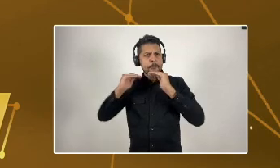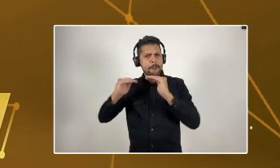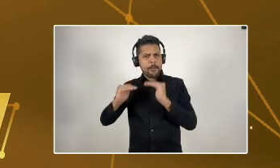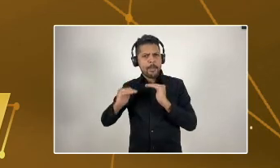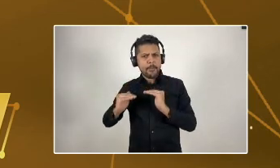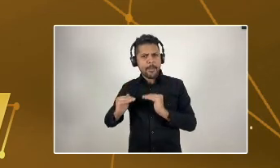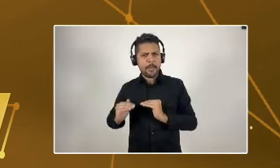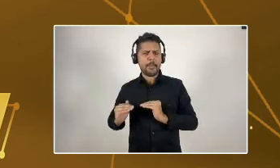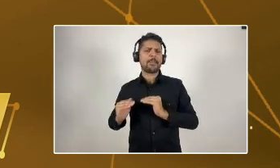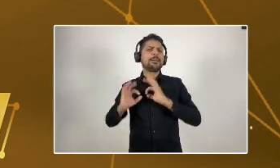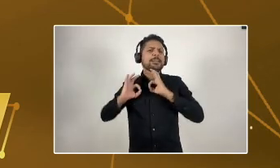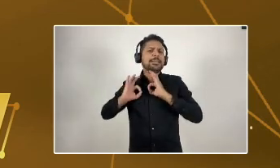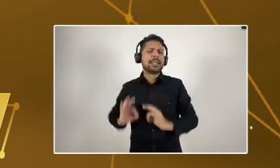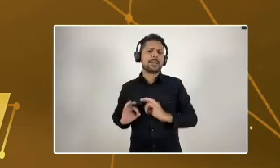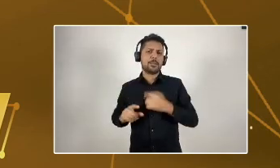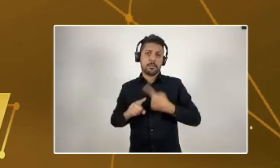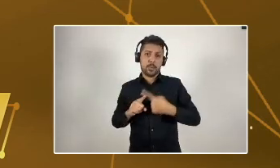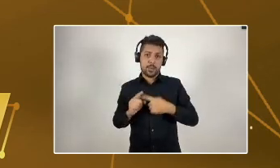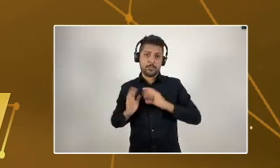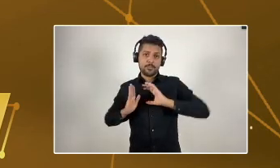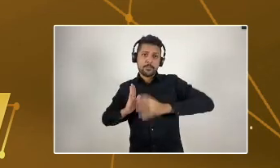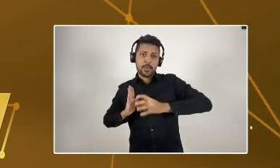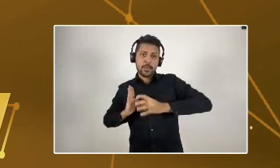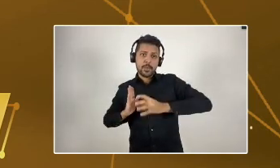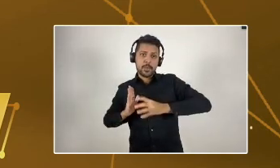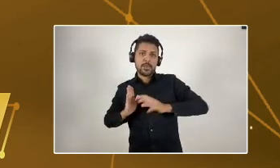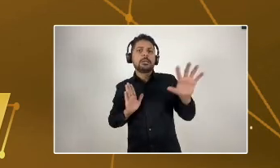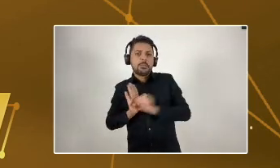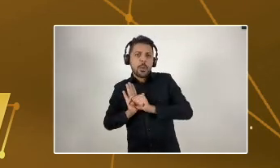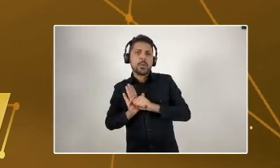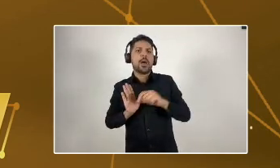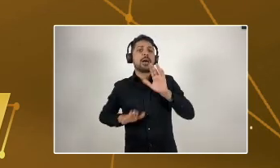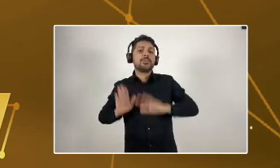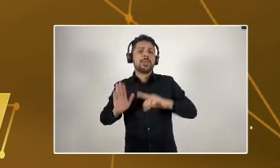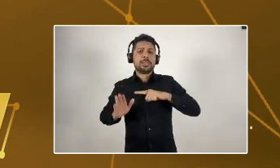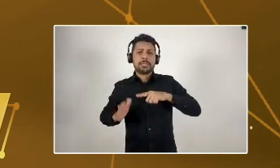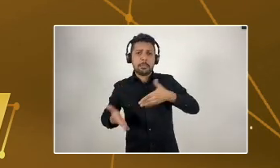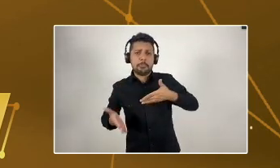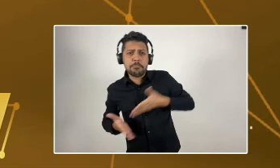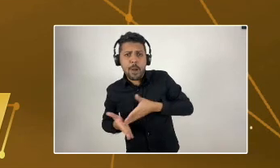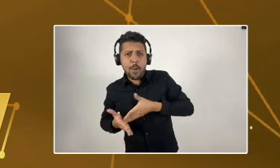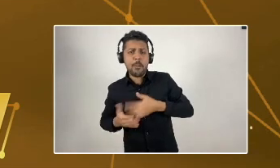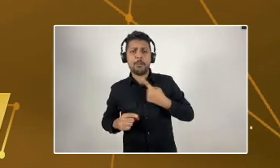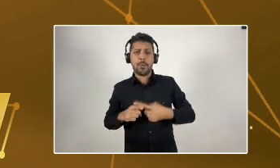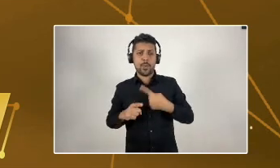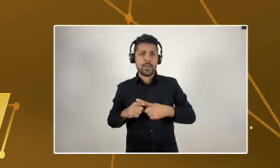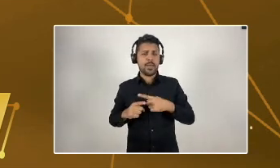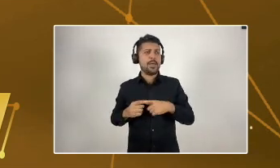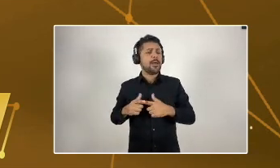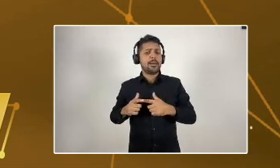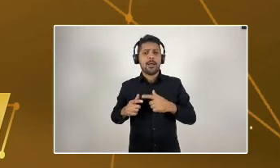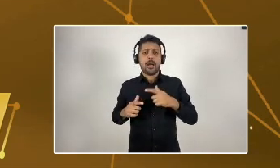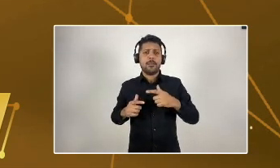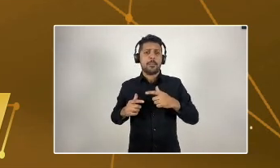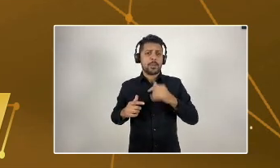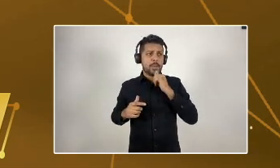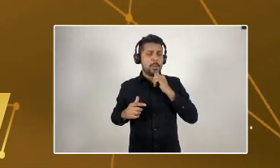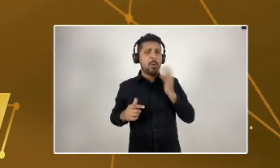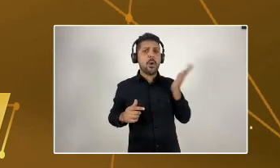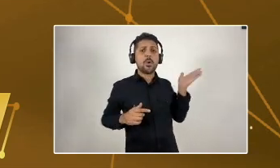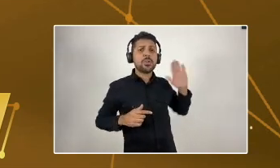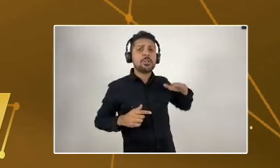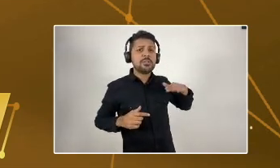ele tem as suas informações tabulares, mas ele dificulta a nossa compreensão do meio, né? Os números,